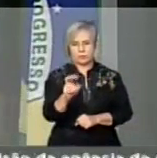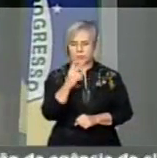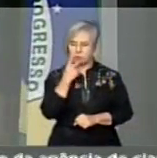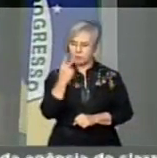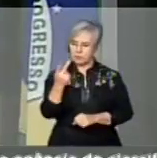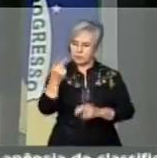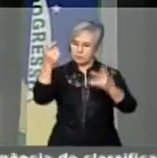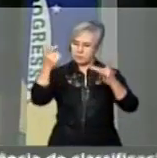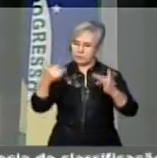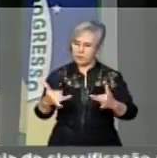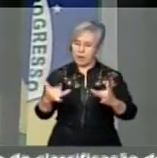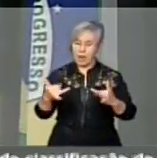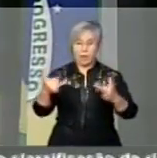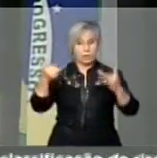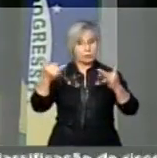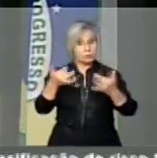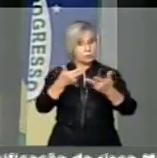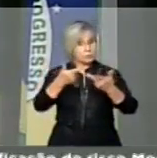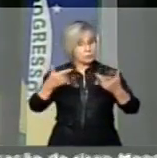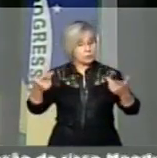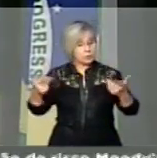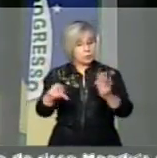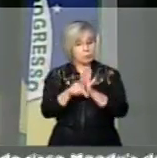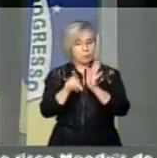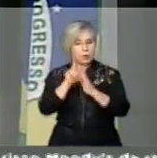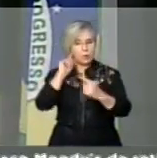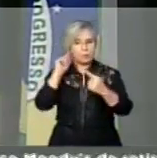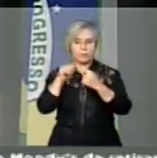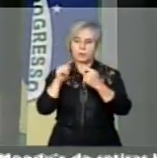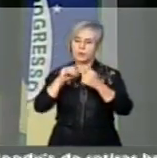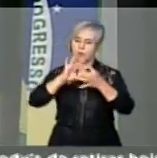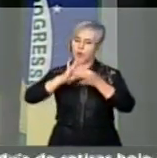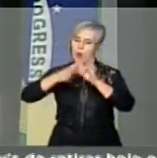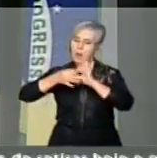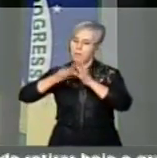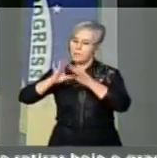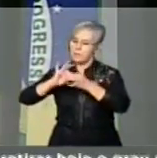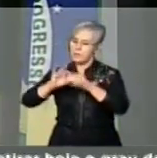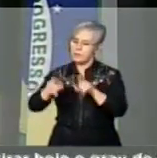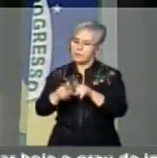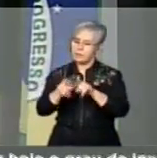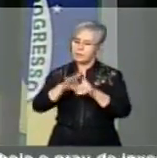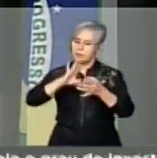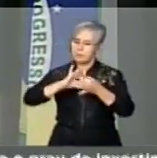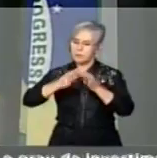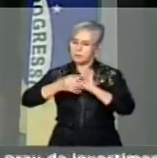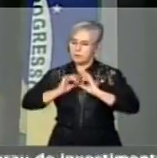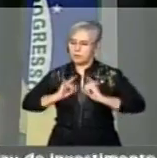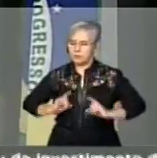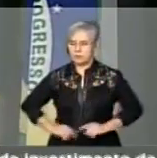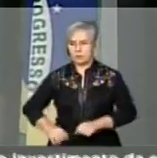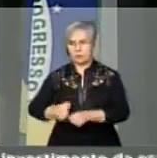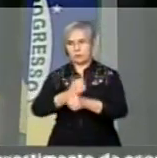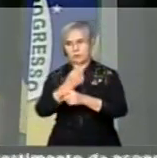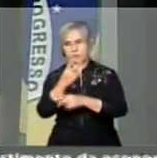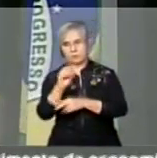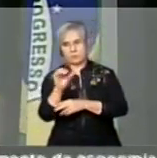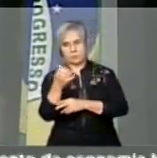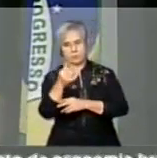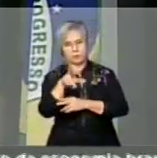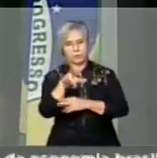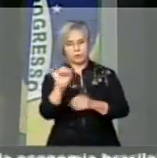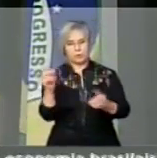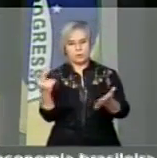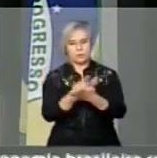Dispõe sobre as medidas relativas aos Jogos Olímpicos e Paralímpicos de 2016, que serão realizados na